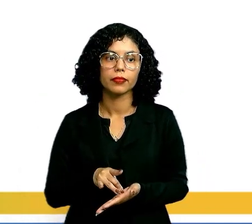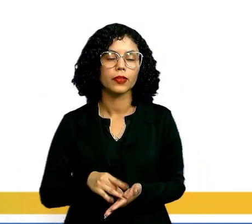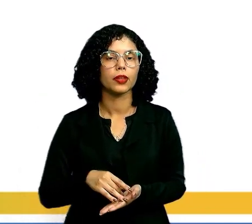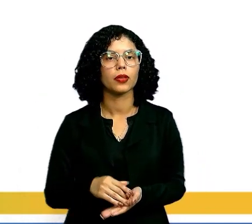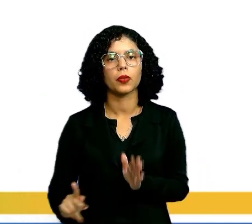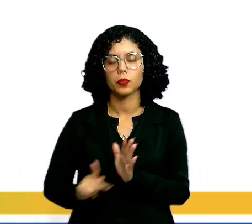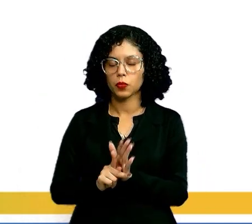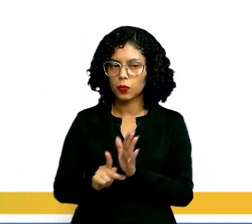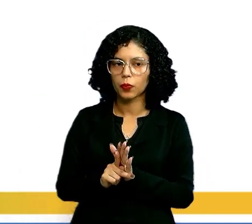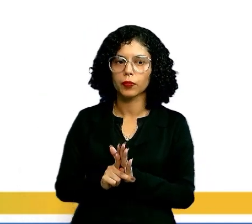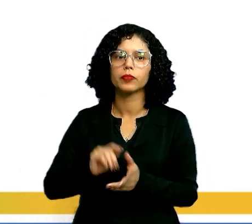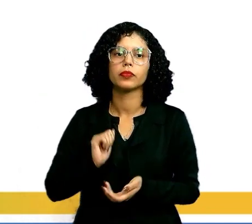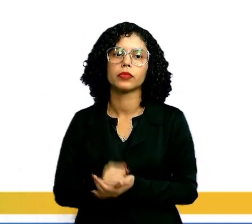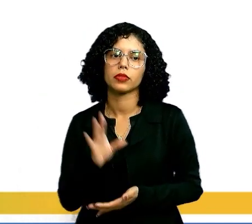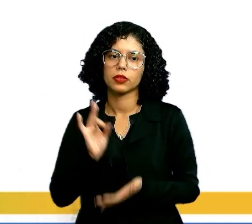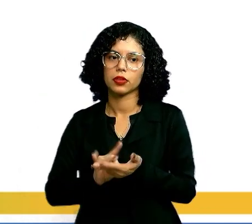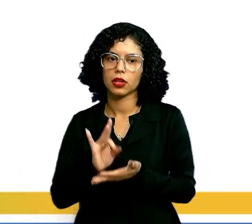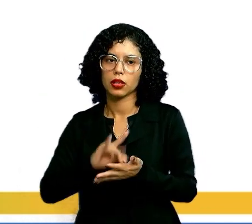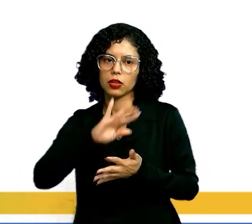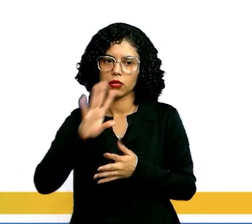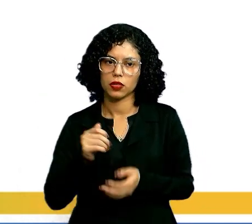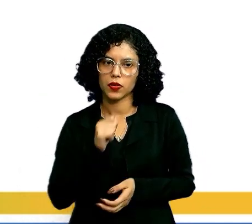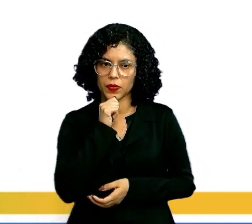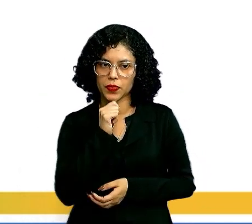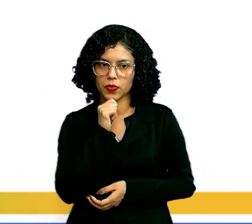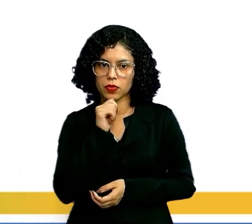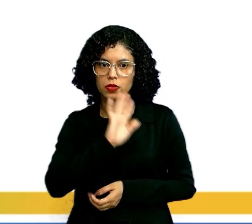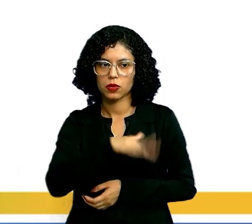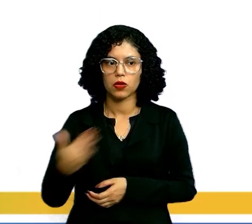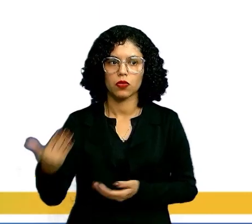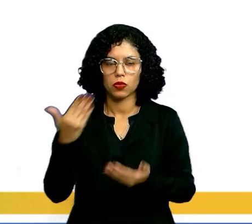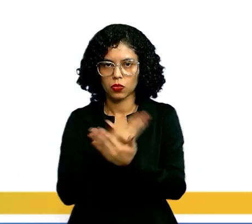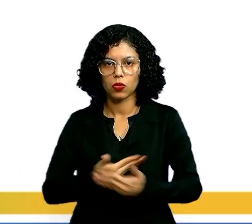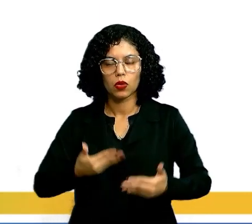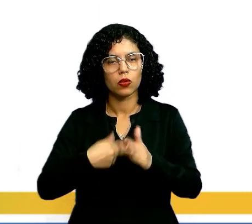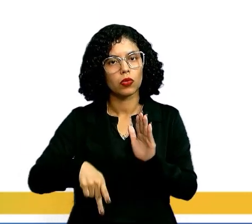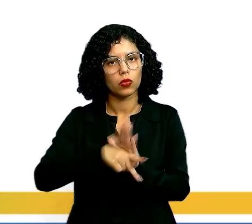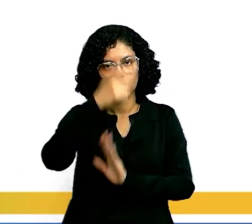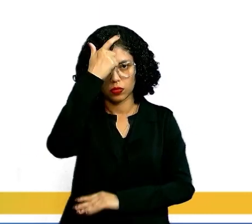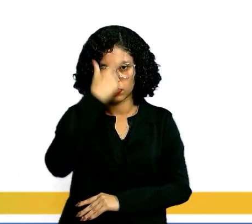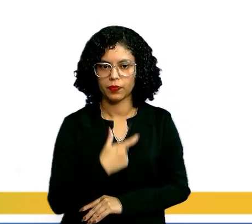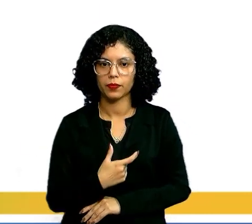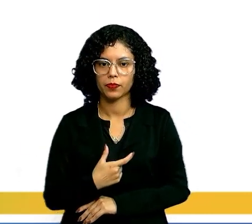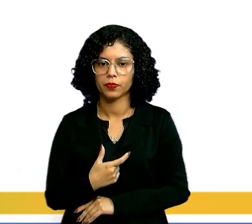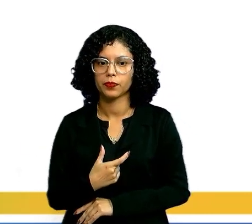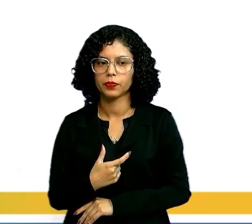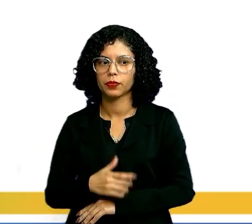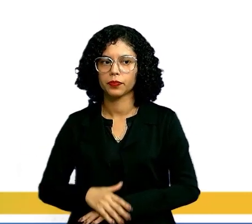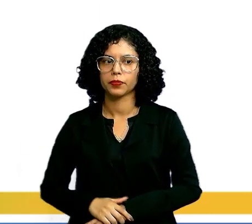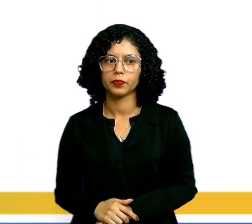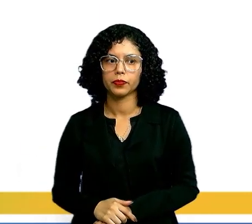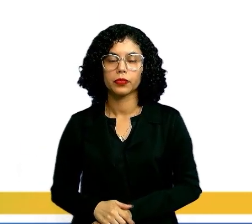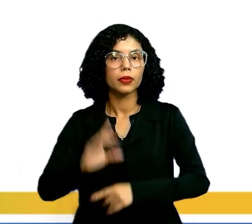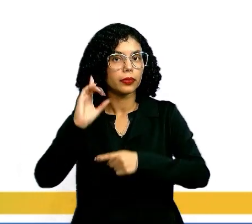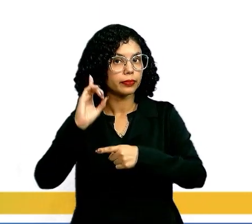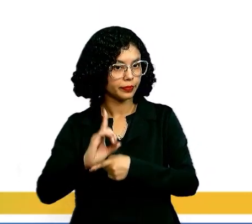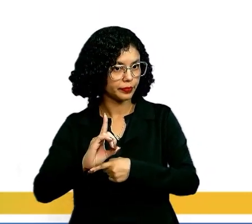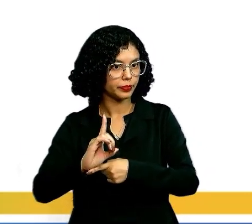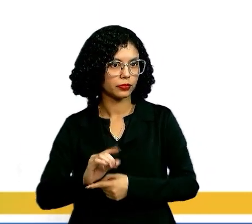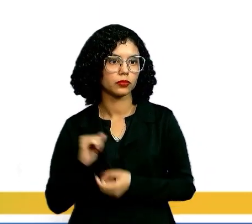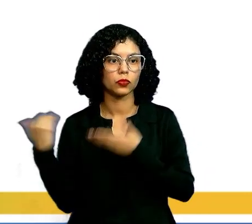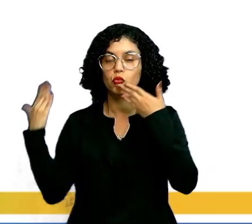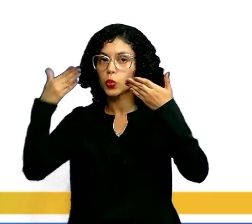realidade pura da verdade que será contemplada quando do Cuidado consigo